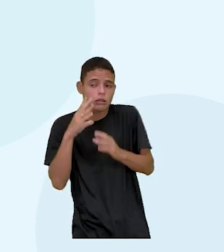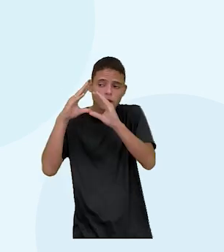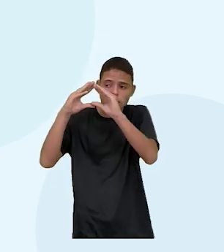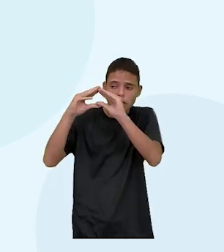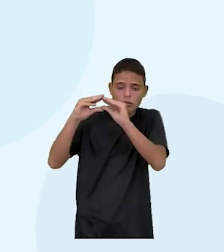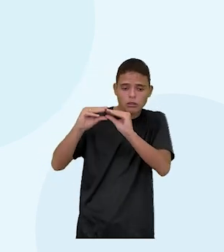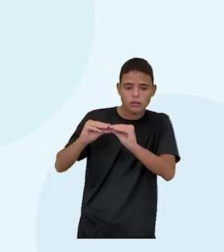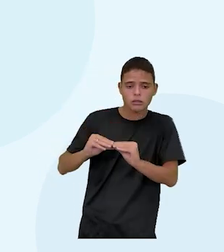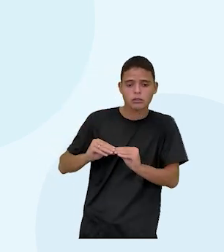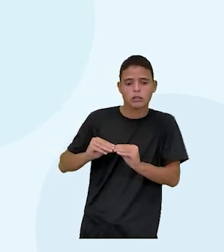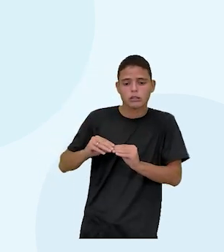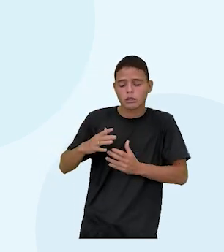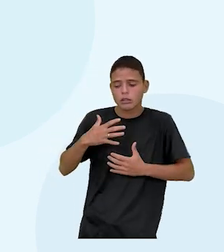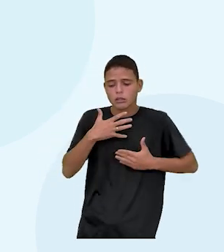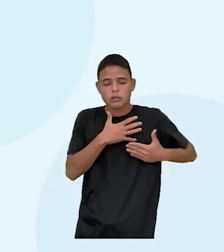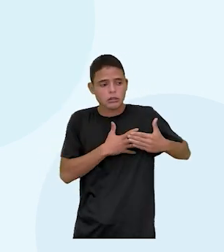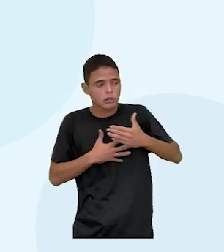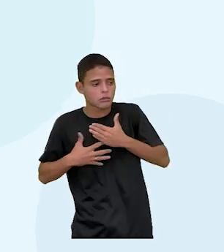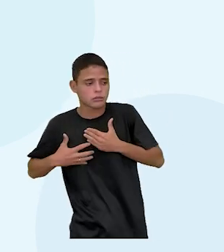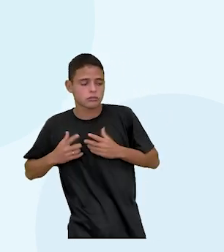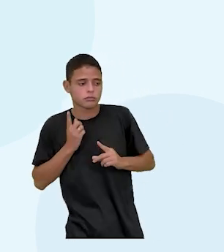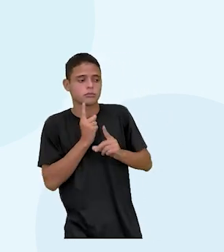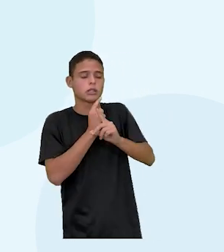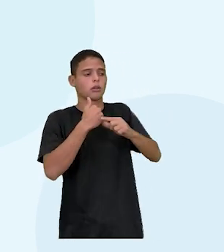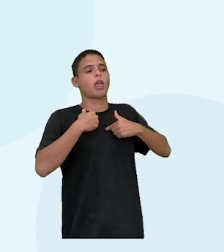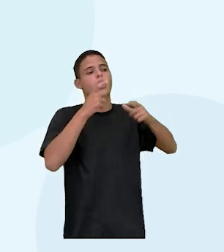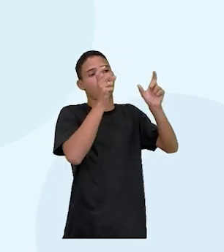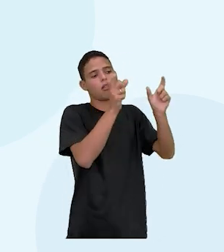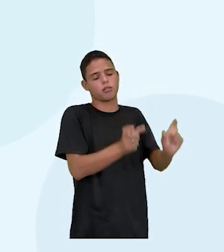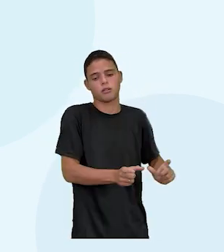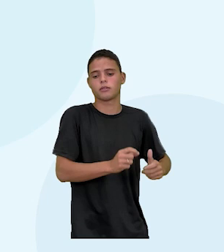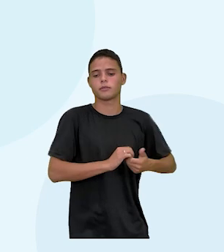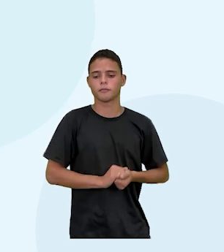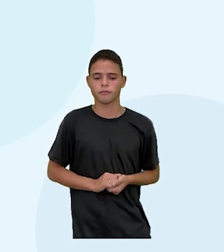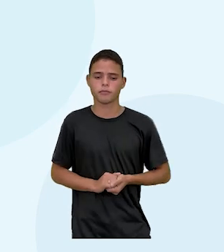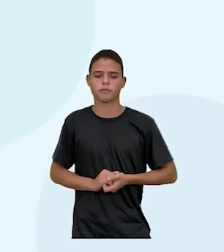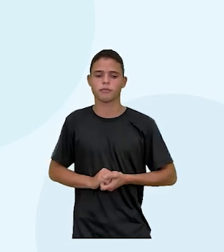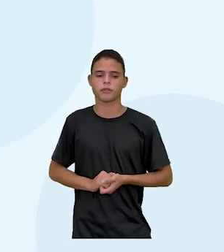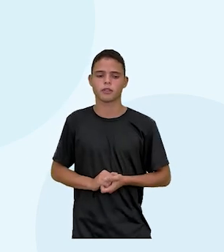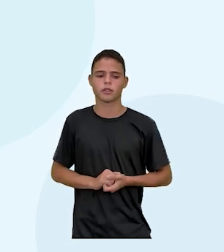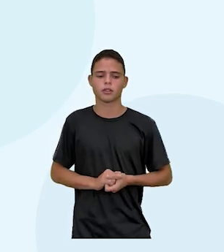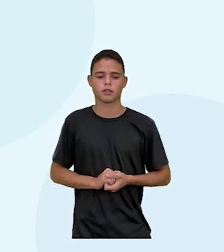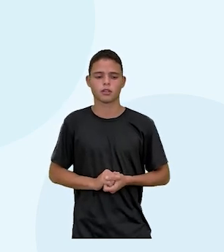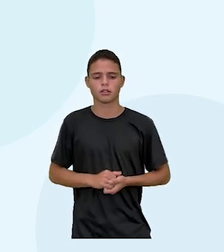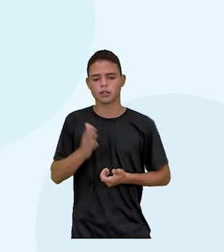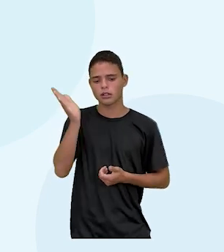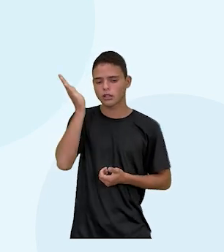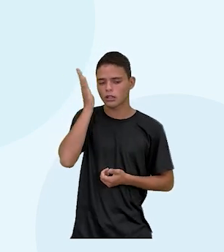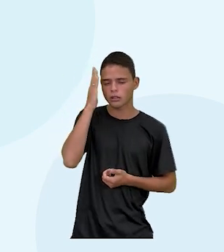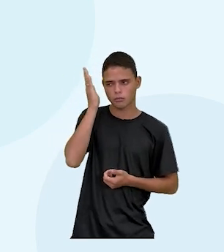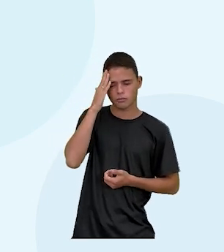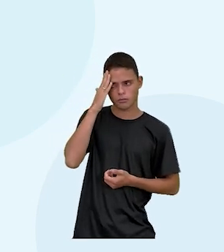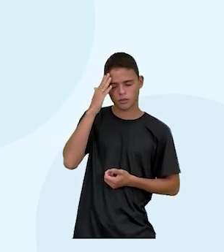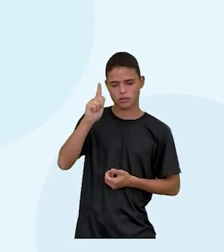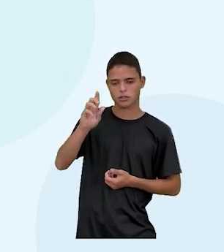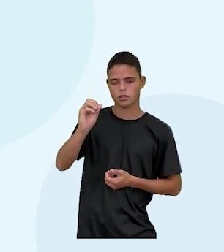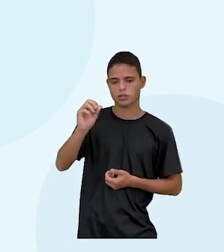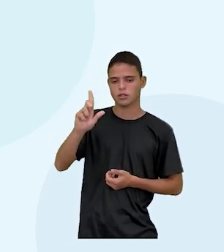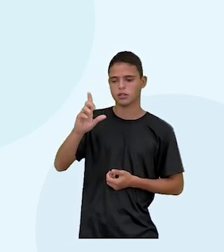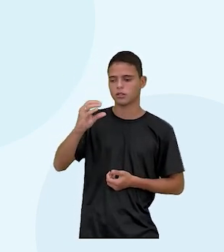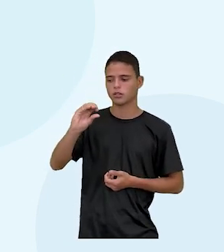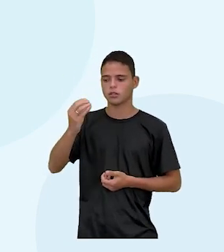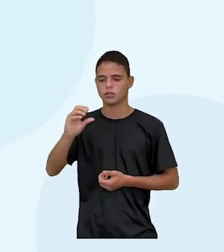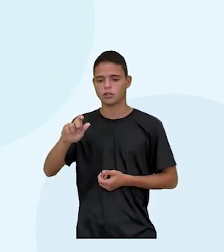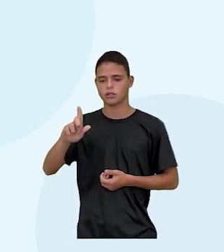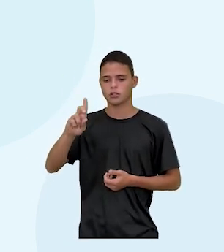eu lá. Esse é do primeiro poema, do poema do Gonçalves Dias. Sabedor de que Gonçalves Dias está em Portugal, quando escreveu